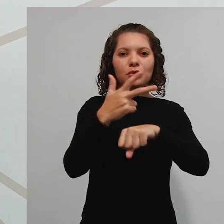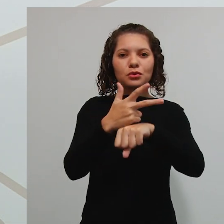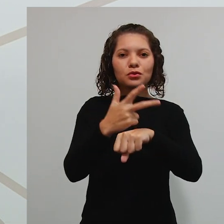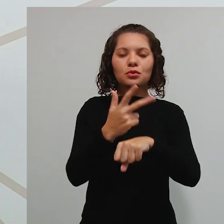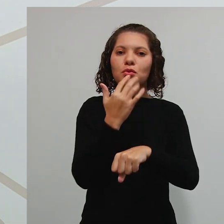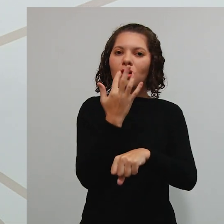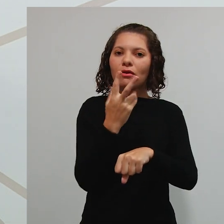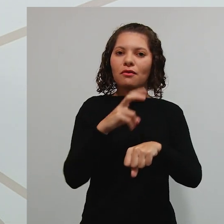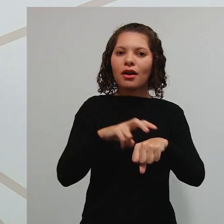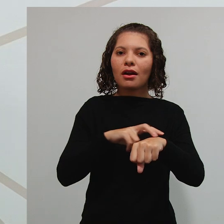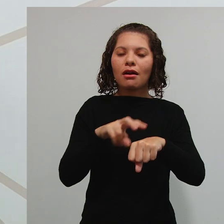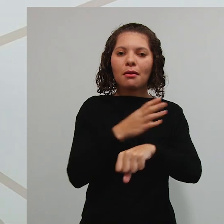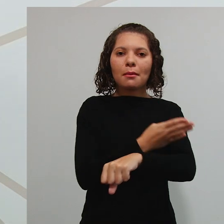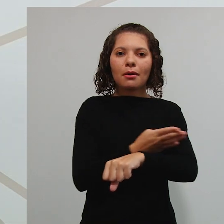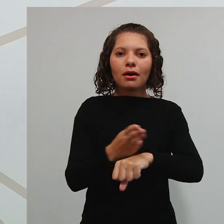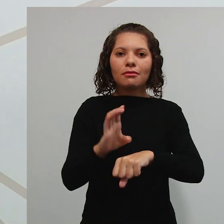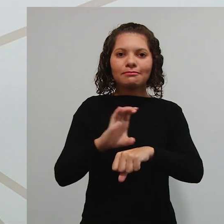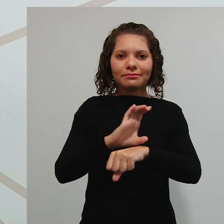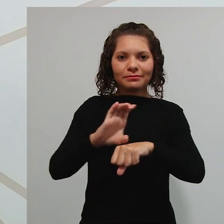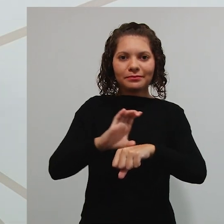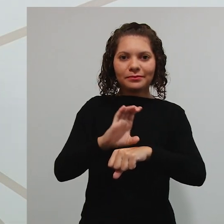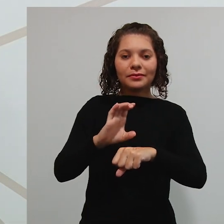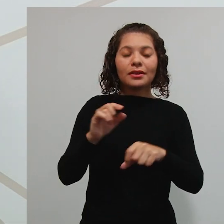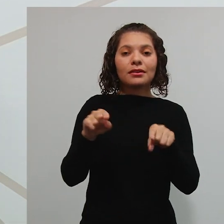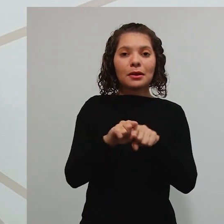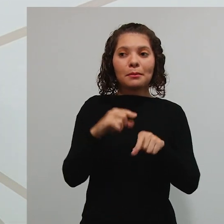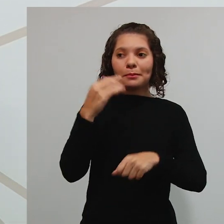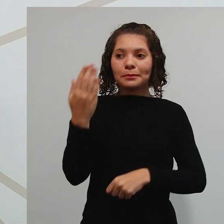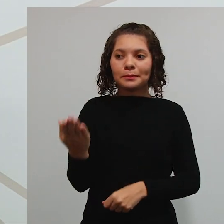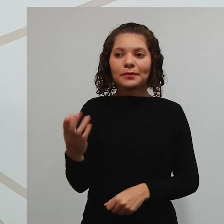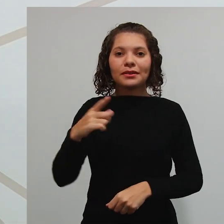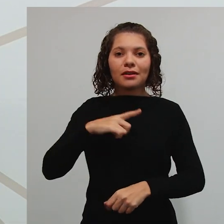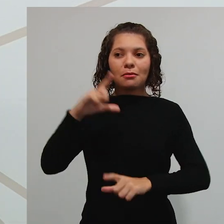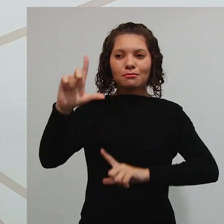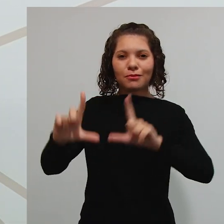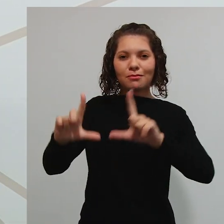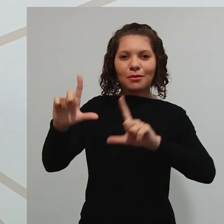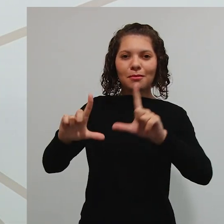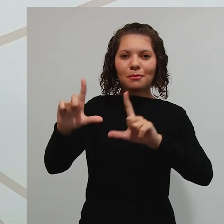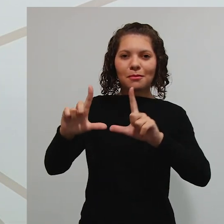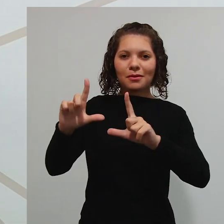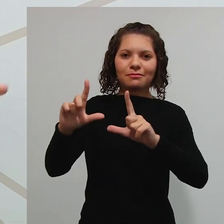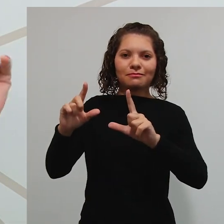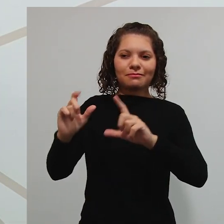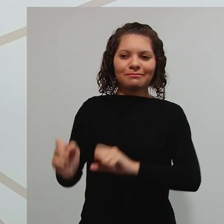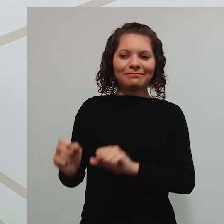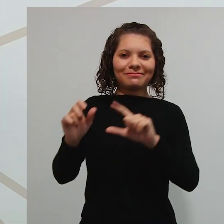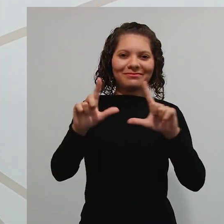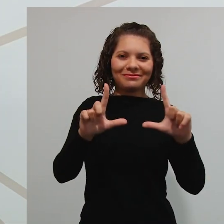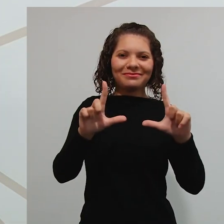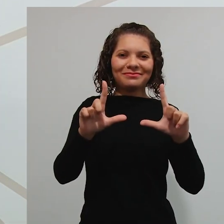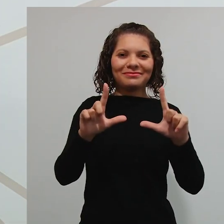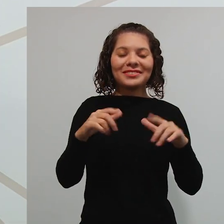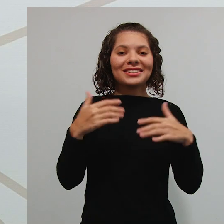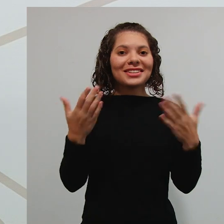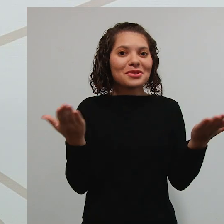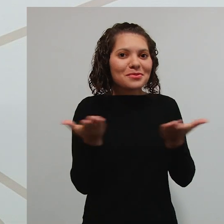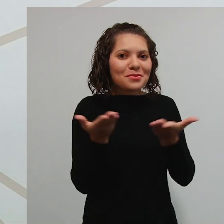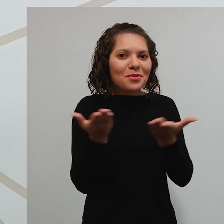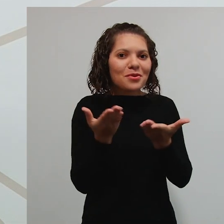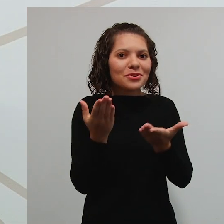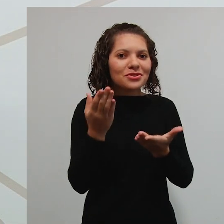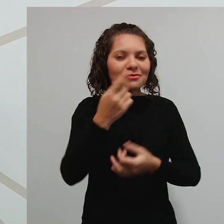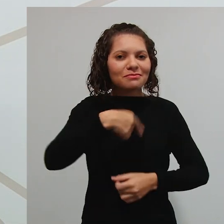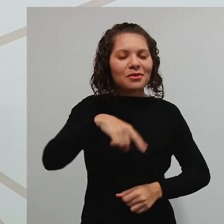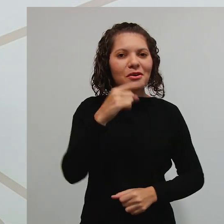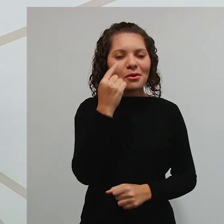em tons verdes, branco e cinza. E à minha direita, a nossa tela interativa para altas conexões. Bom, nesse